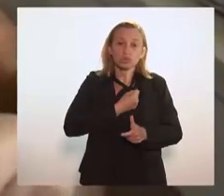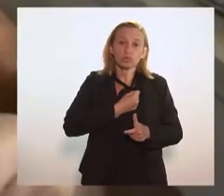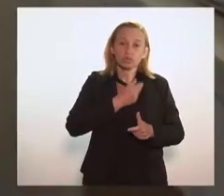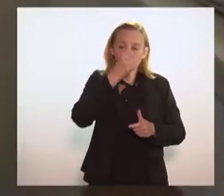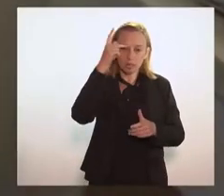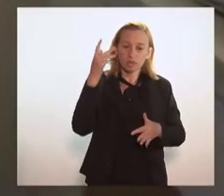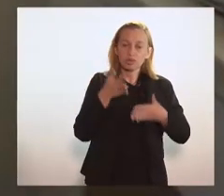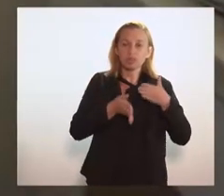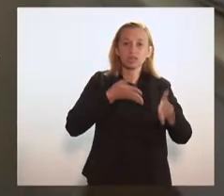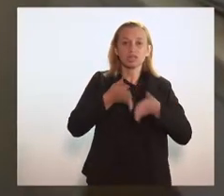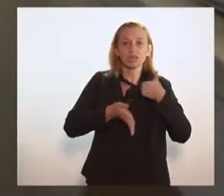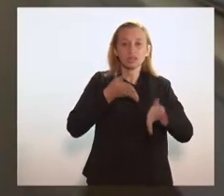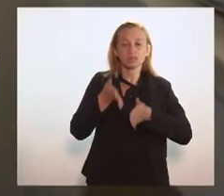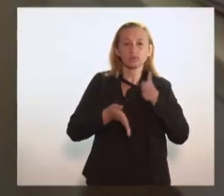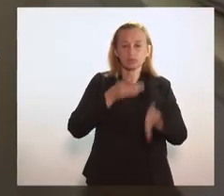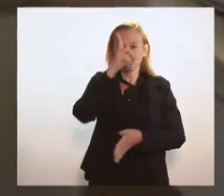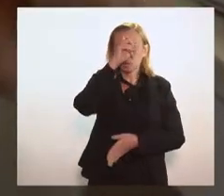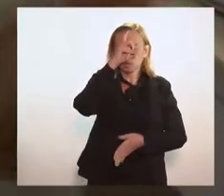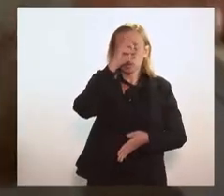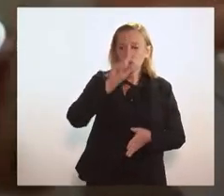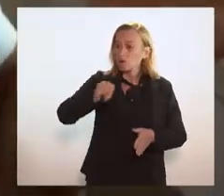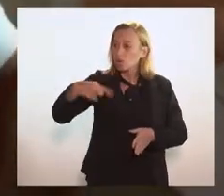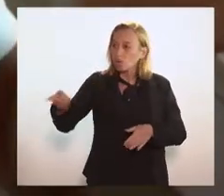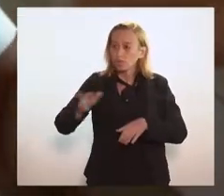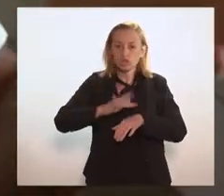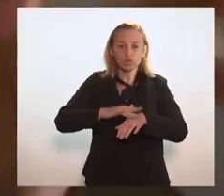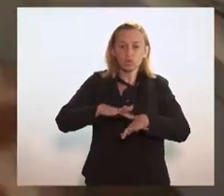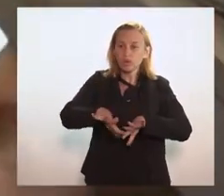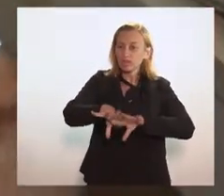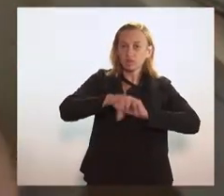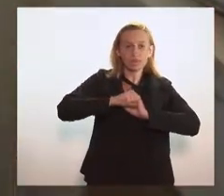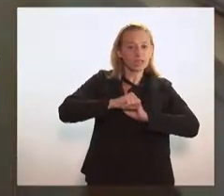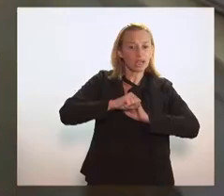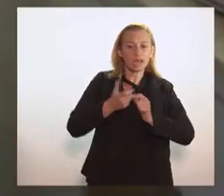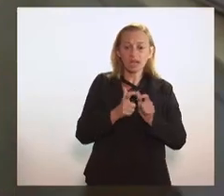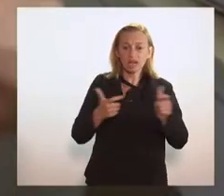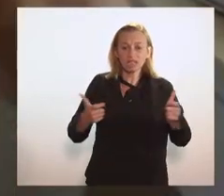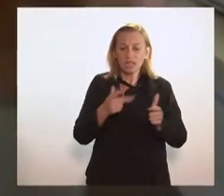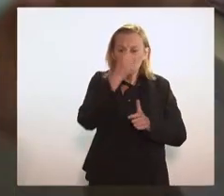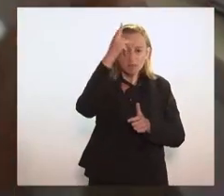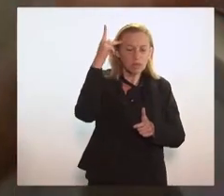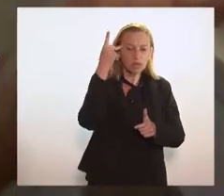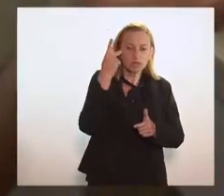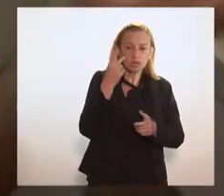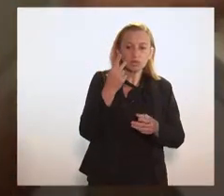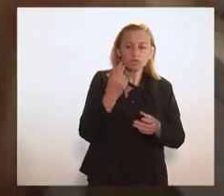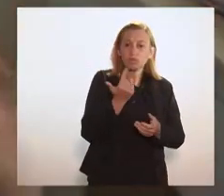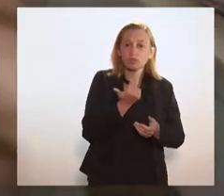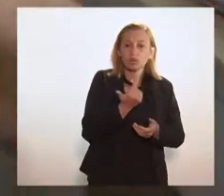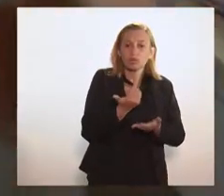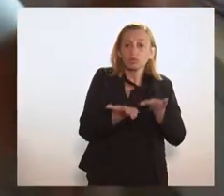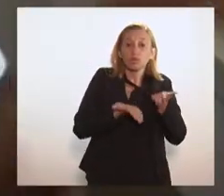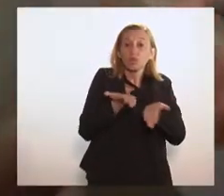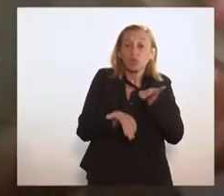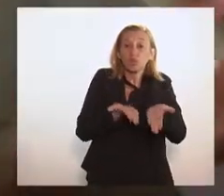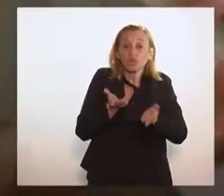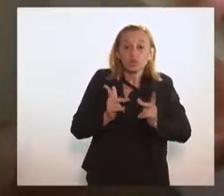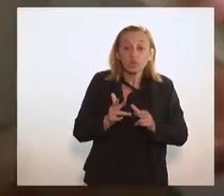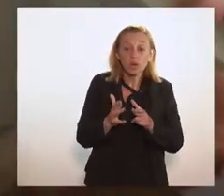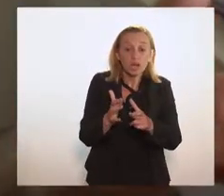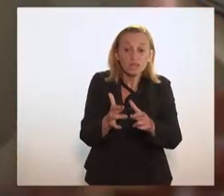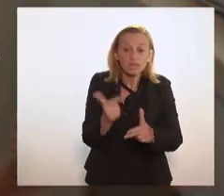de outras doenças é imenso. Pessoas não se tratam mais de câncer, porque não tem como se